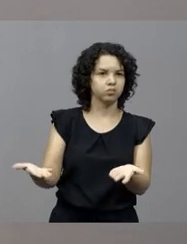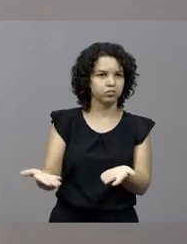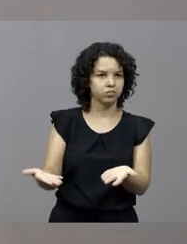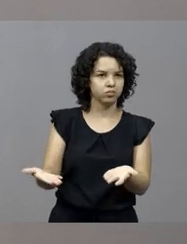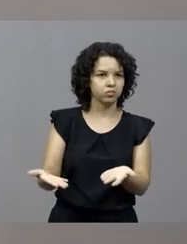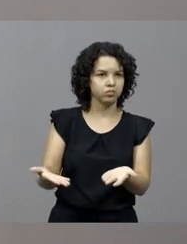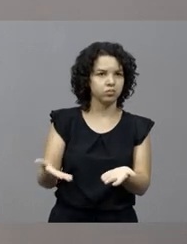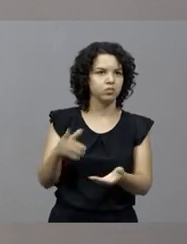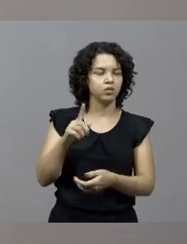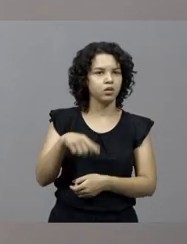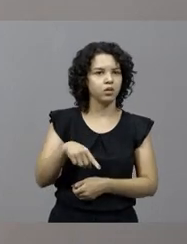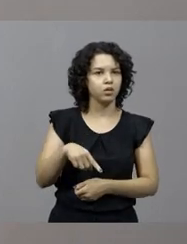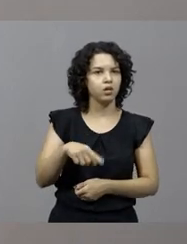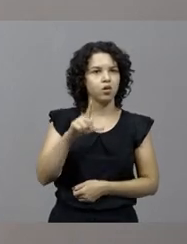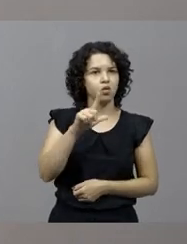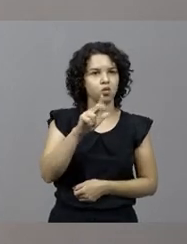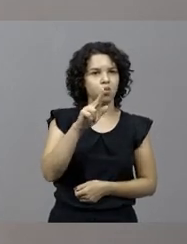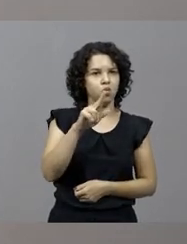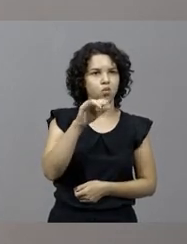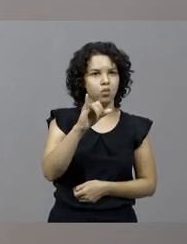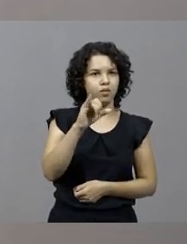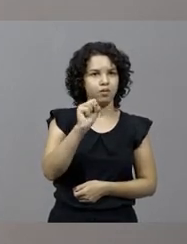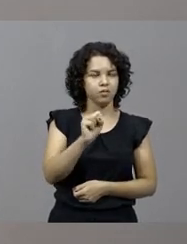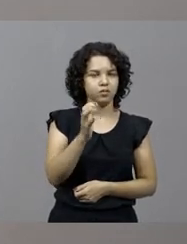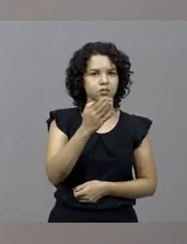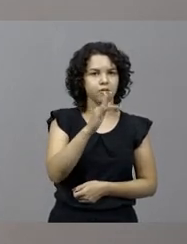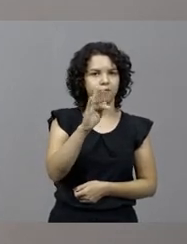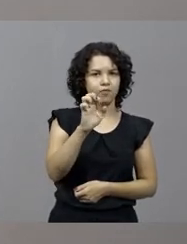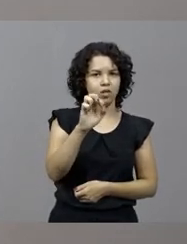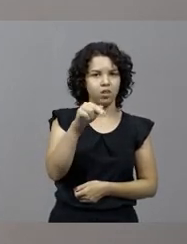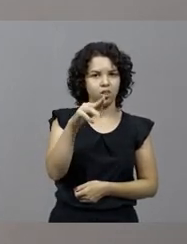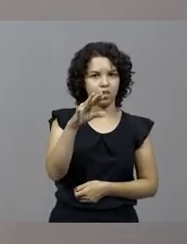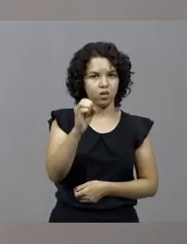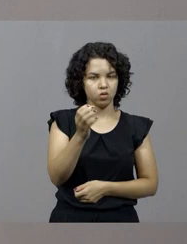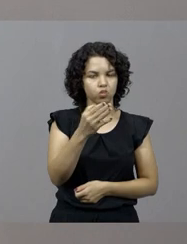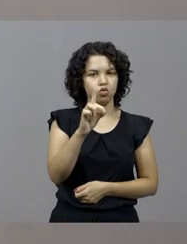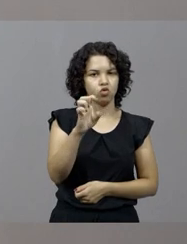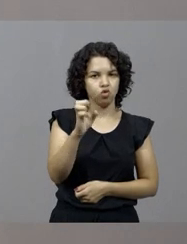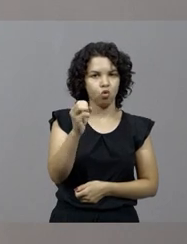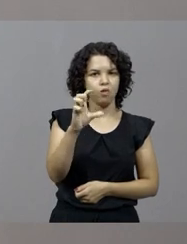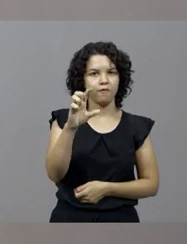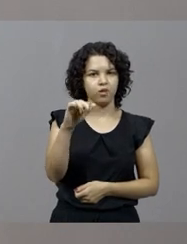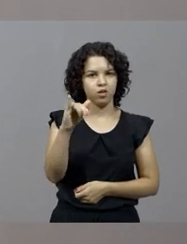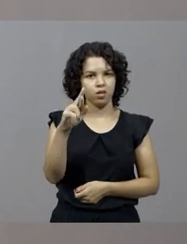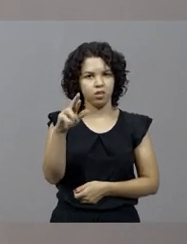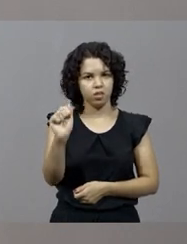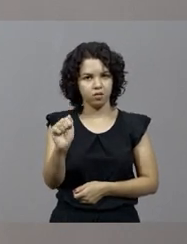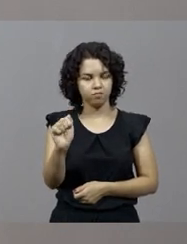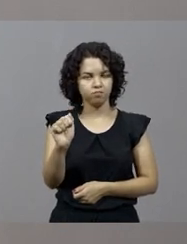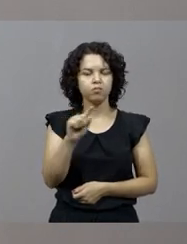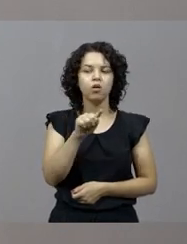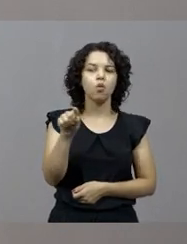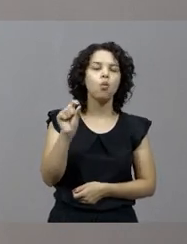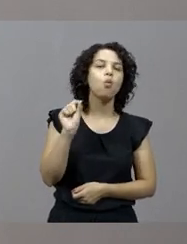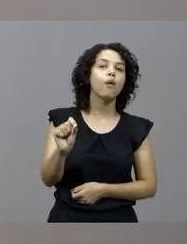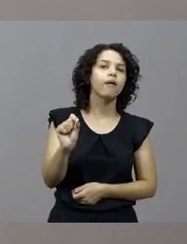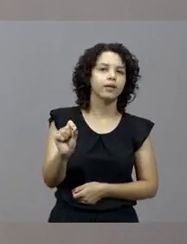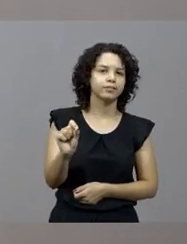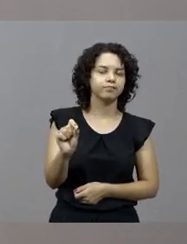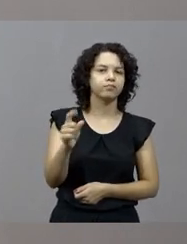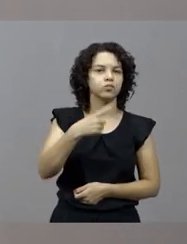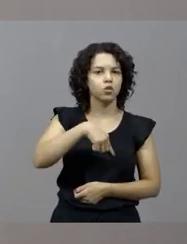Luiz Fernando de Oliveira. A única verdade que nós temos sobre esse nome é que